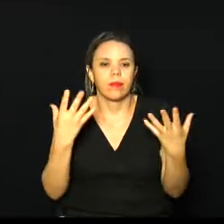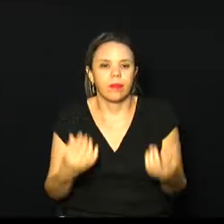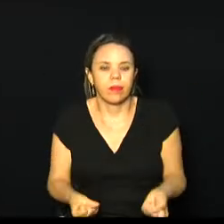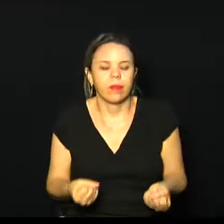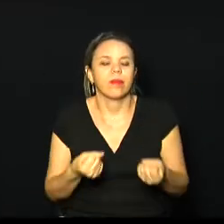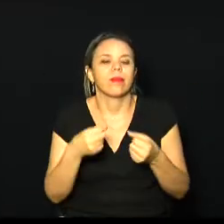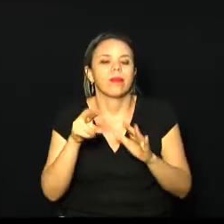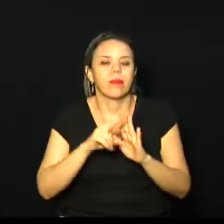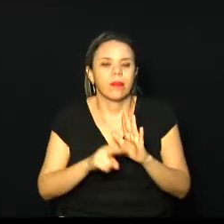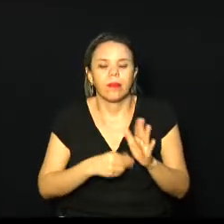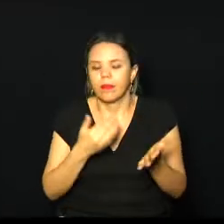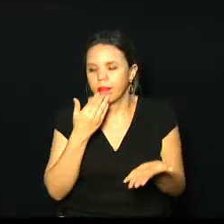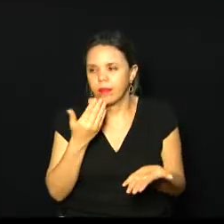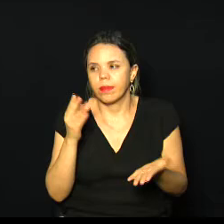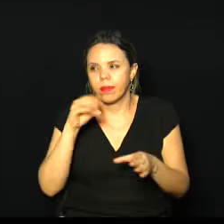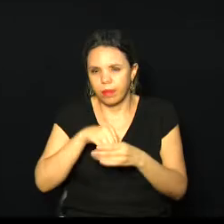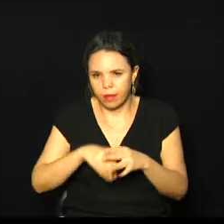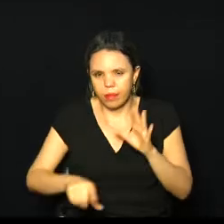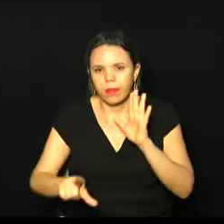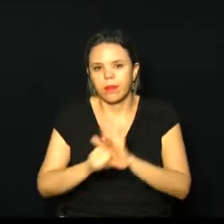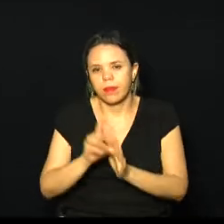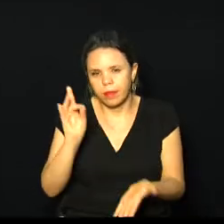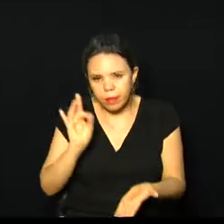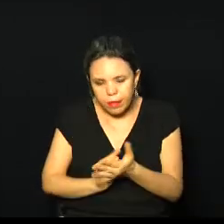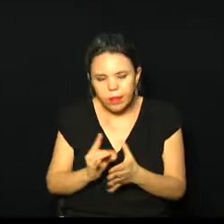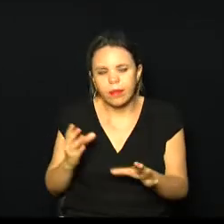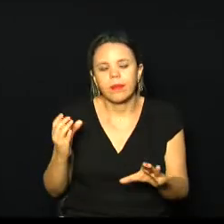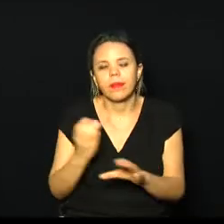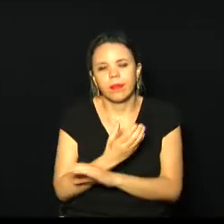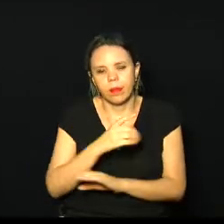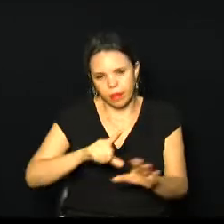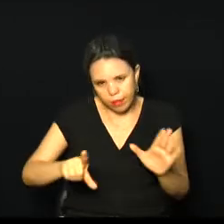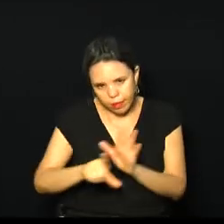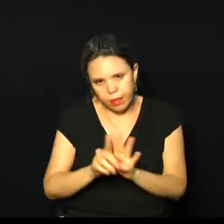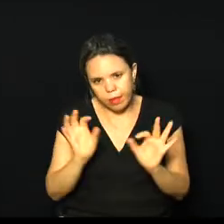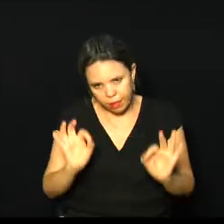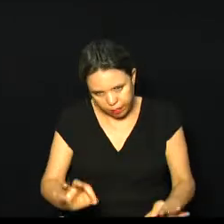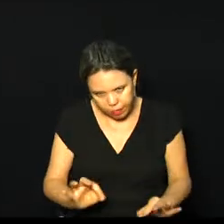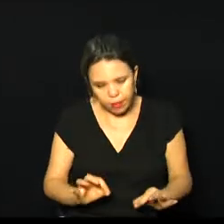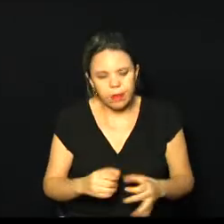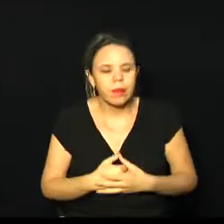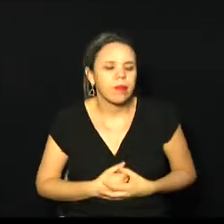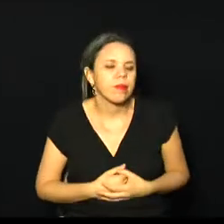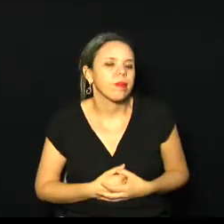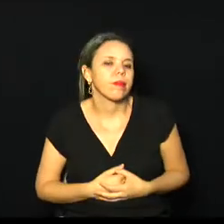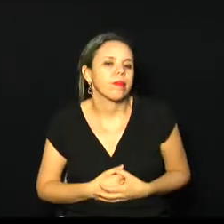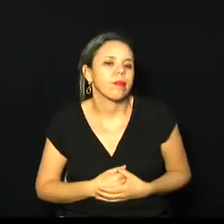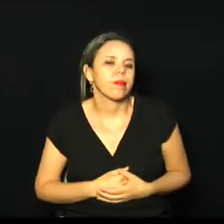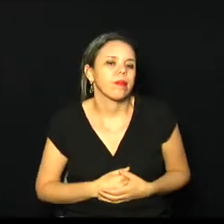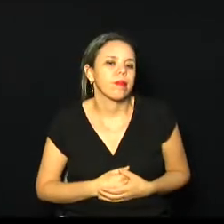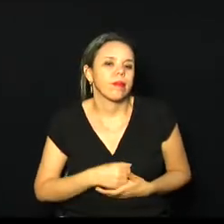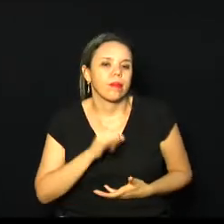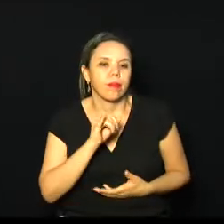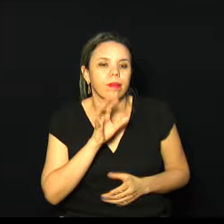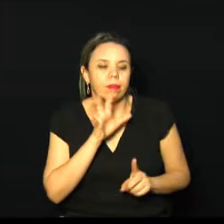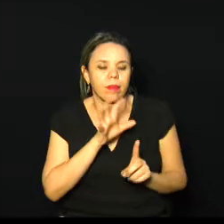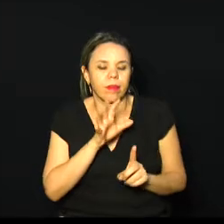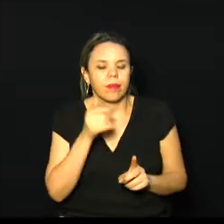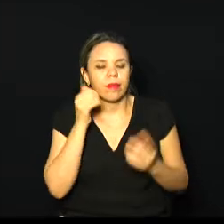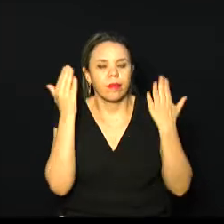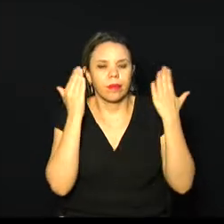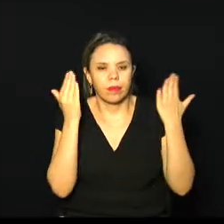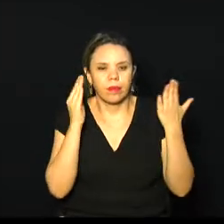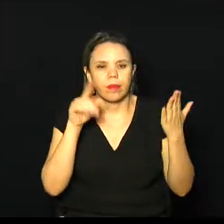medidas. Hoje é previsto. Essa lacuna foi preenchida com a lei, o risco à integridade psicológica da